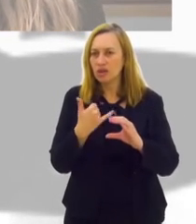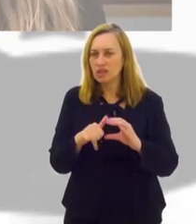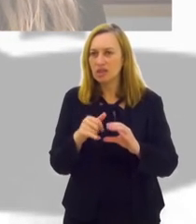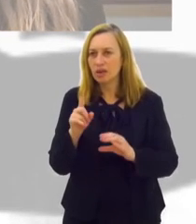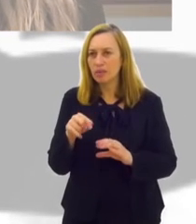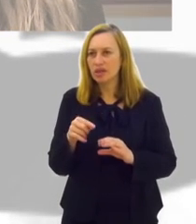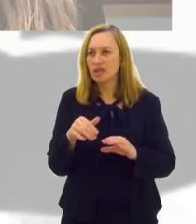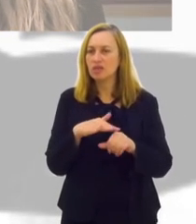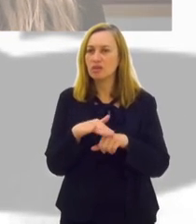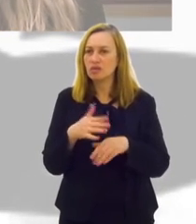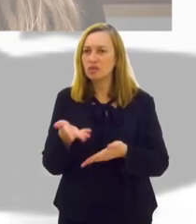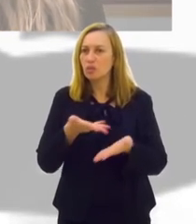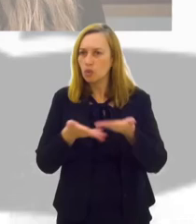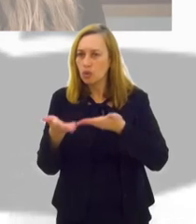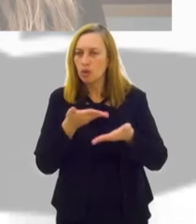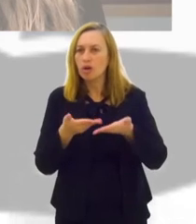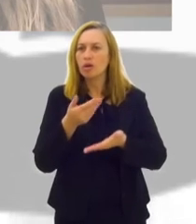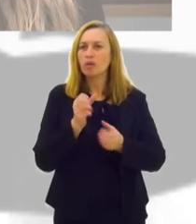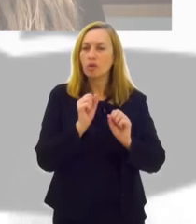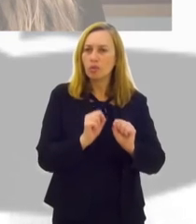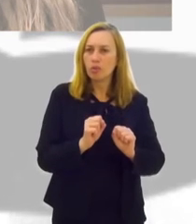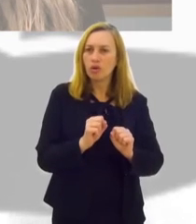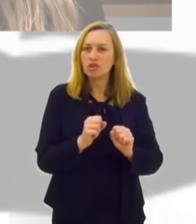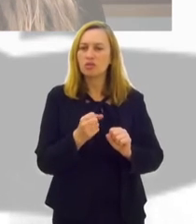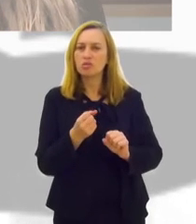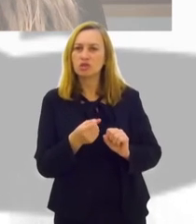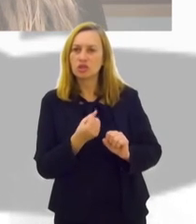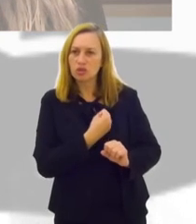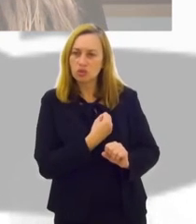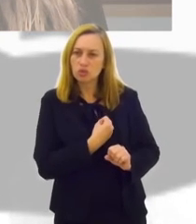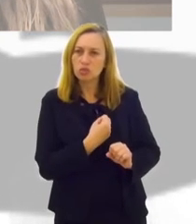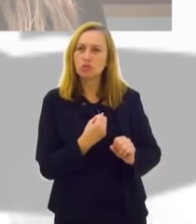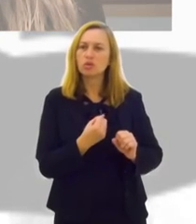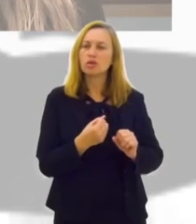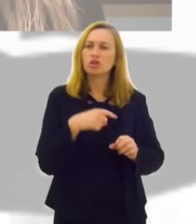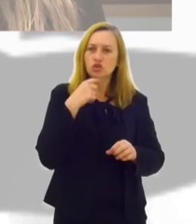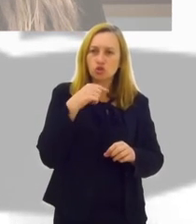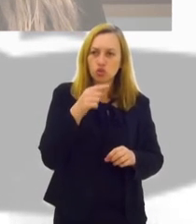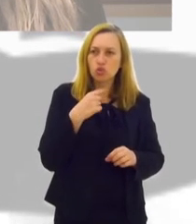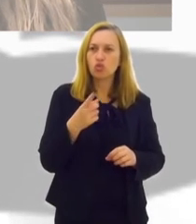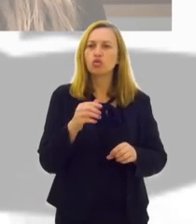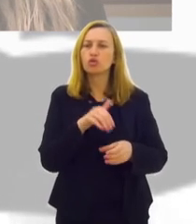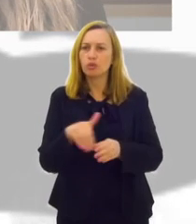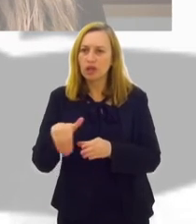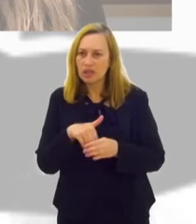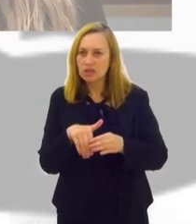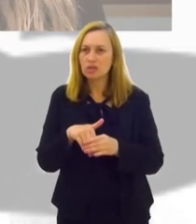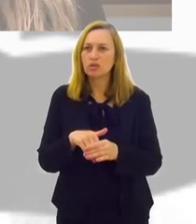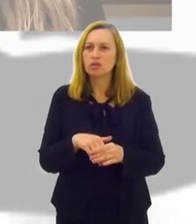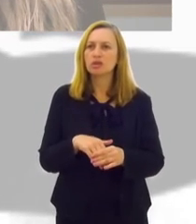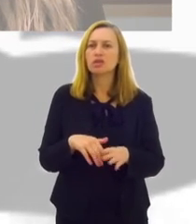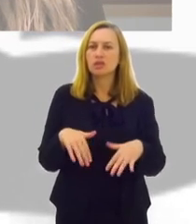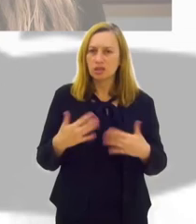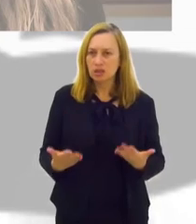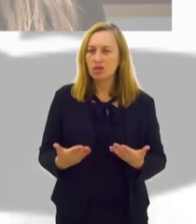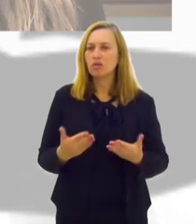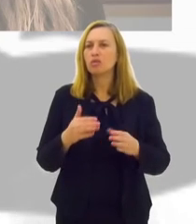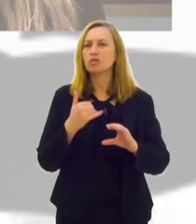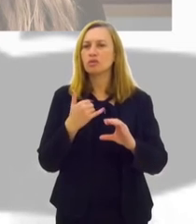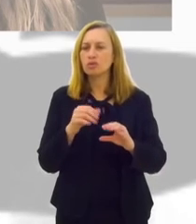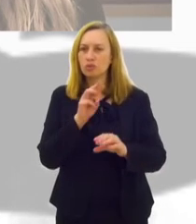ele é interativo, né? A pessoa pode clicar lá no número para tirar todas as suas dúvidas sobre as eleições.